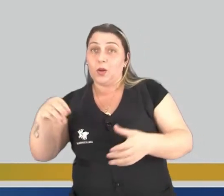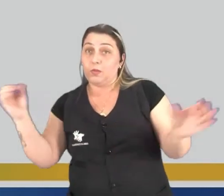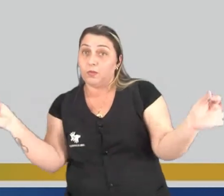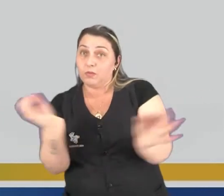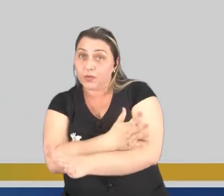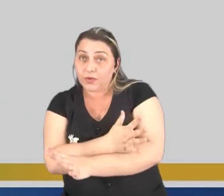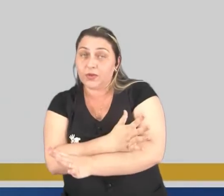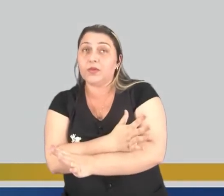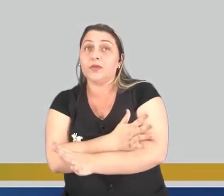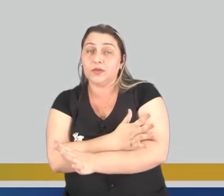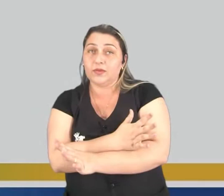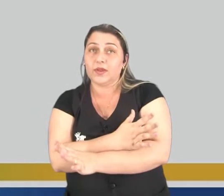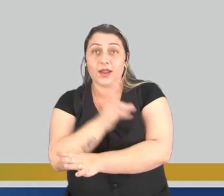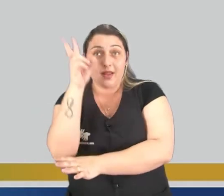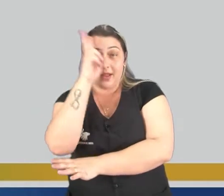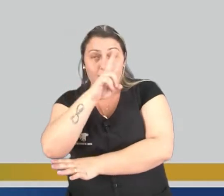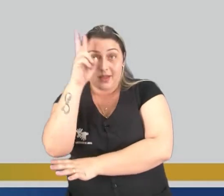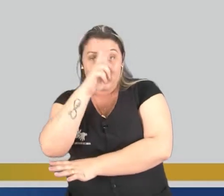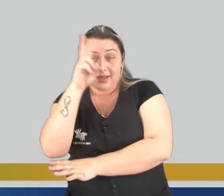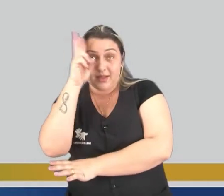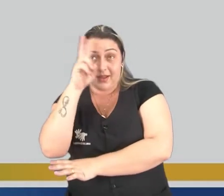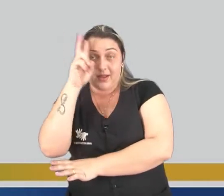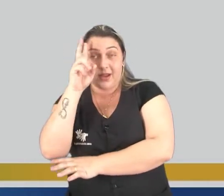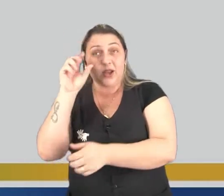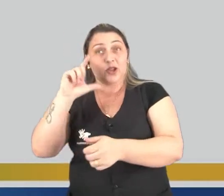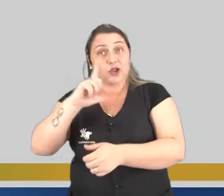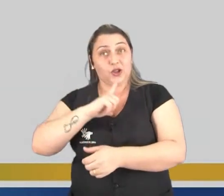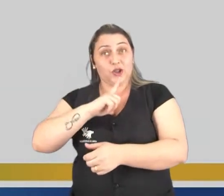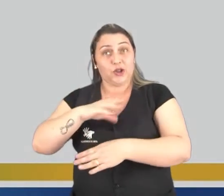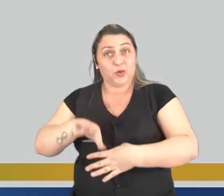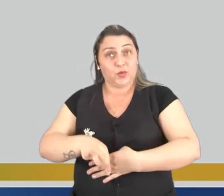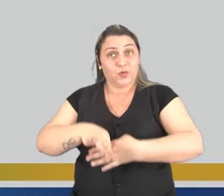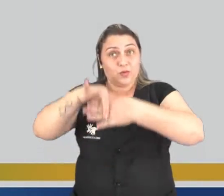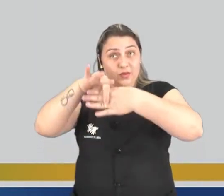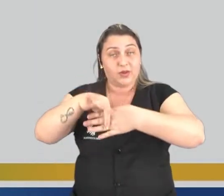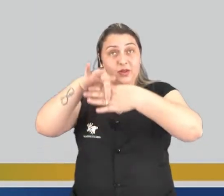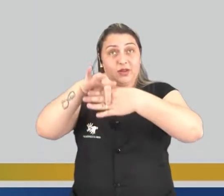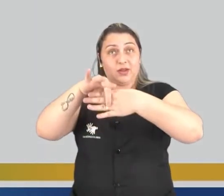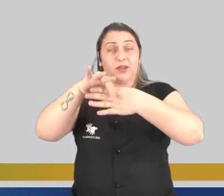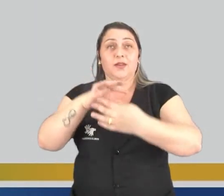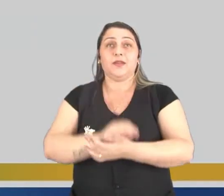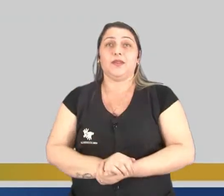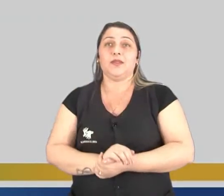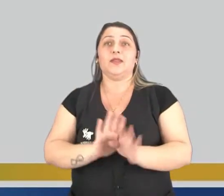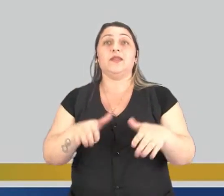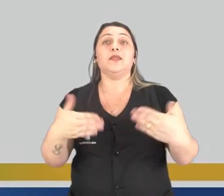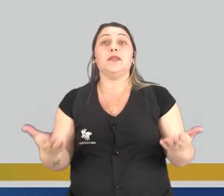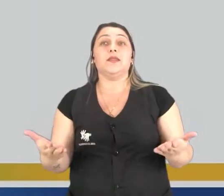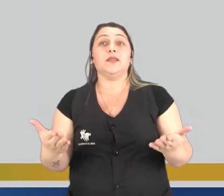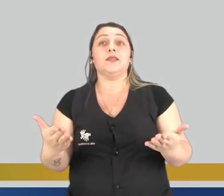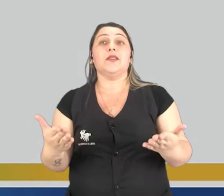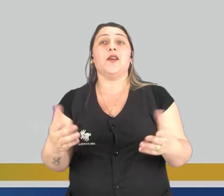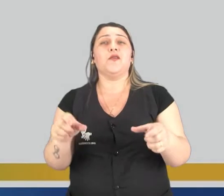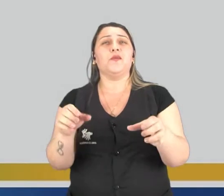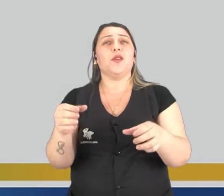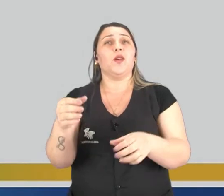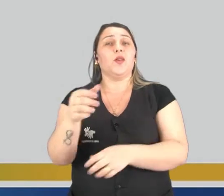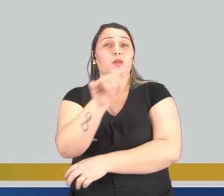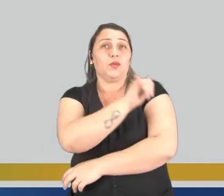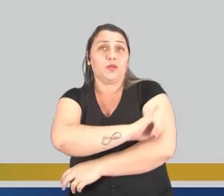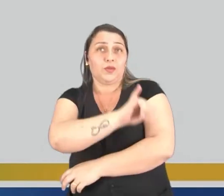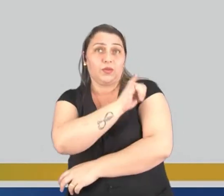formou? Lembrando que o Quilombo dos Palmares, ele tinha o líder, né, Zumbi dos Palmares. Será que esse quilombo ele se forma no